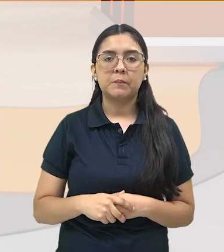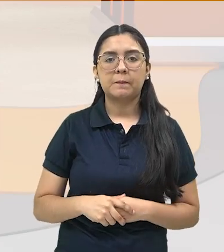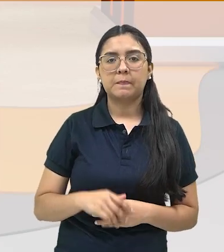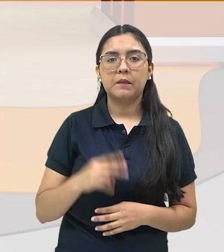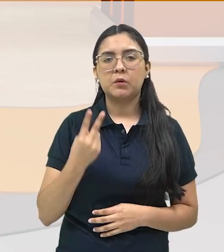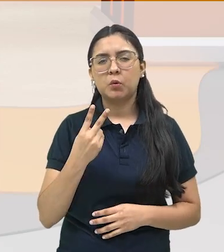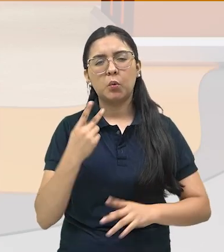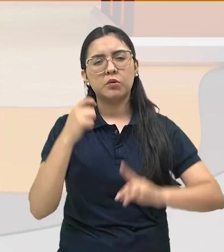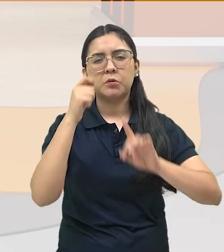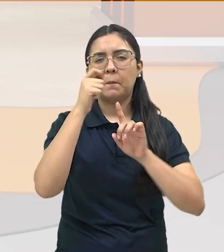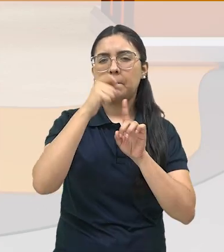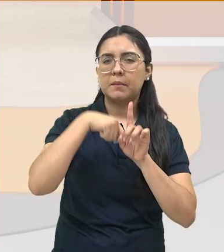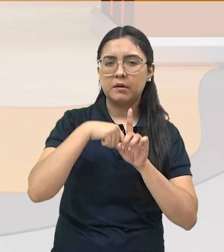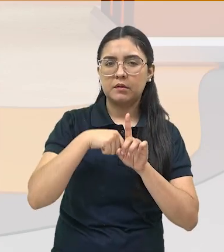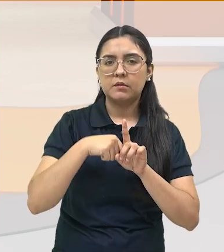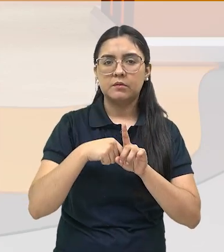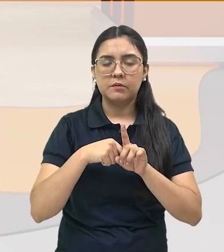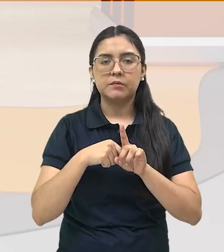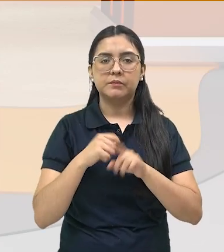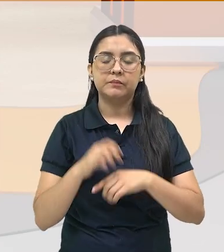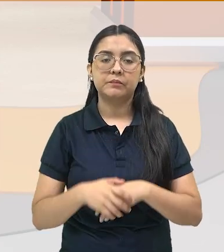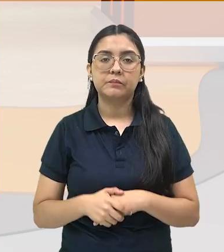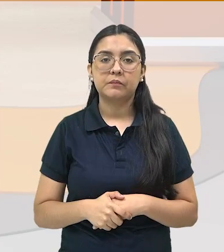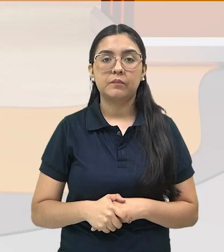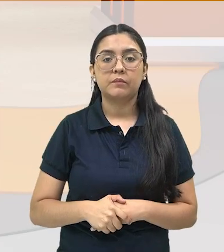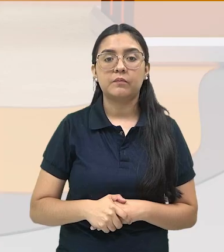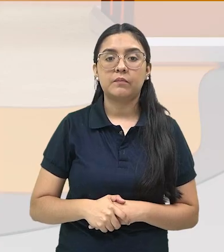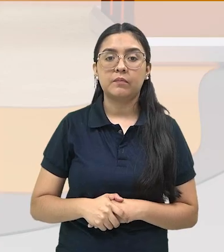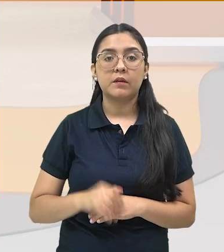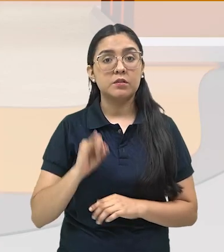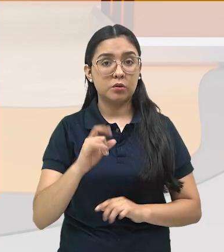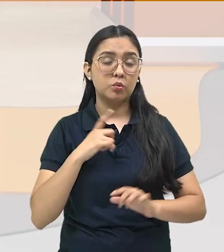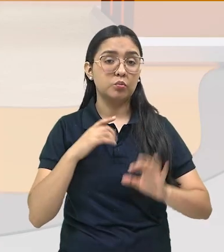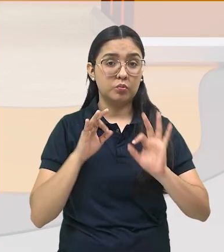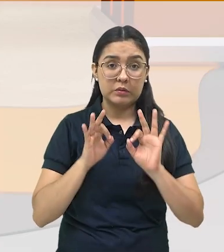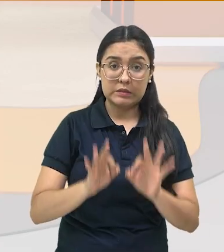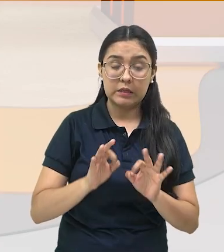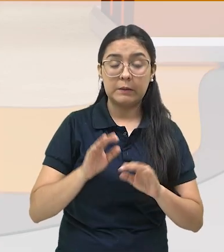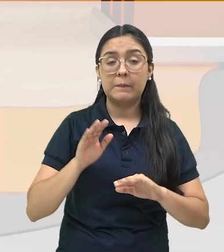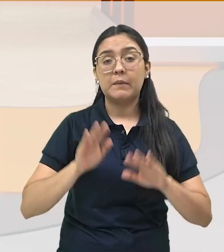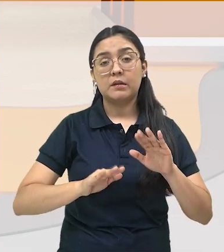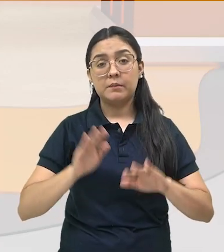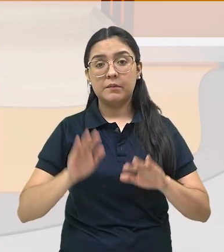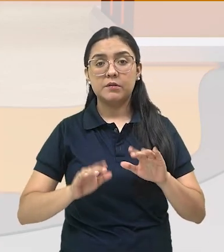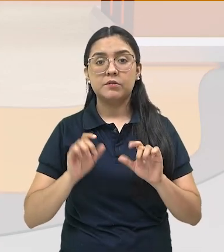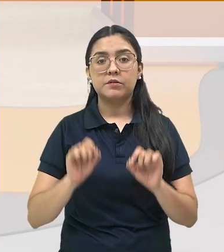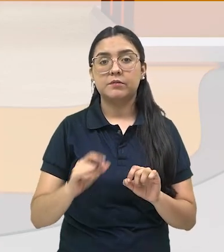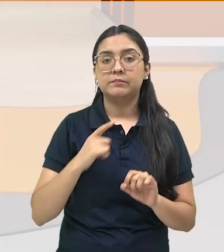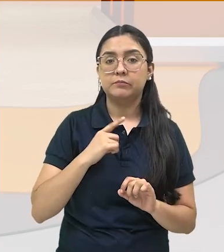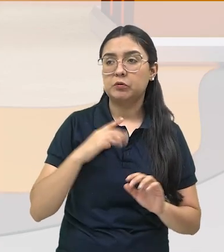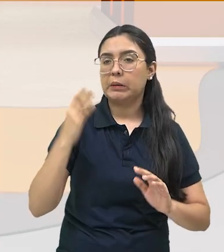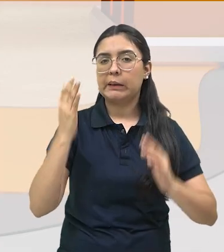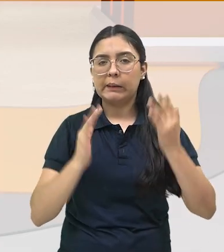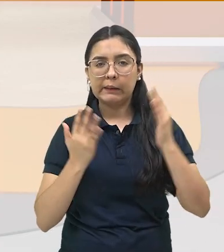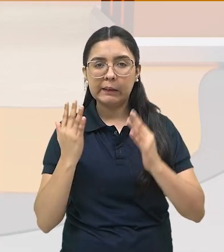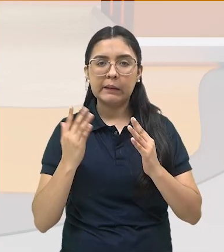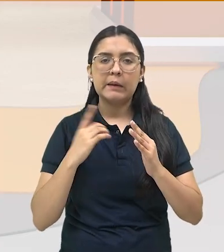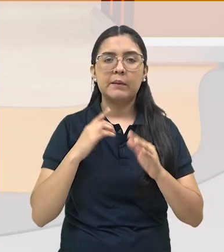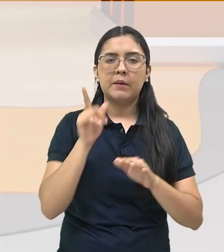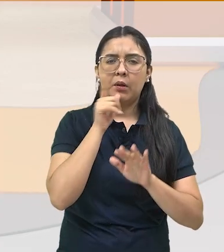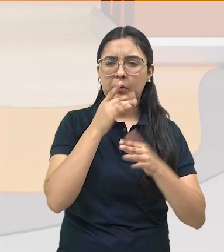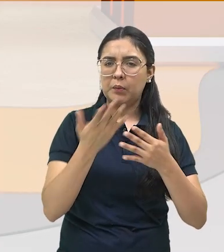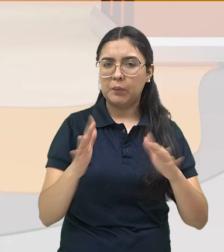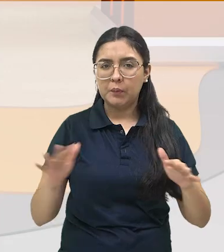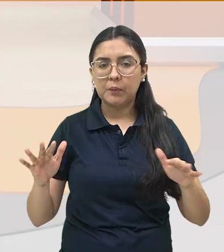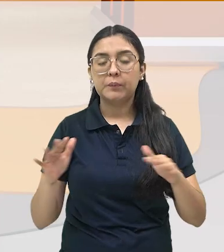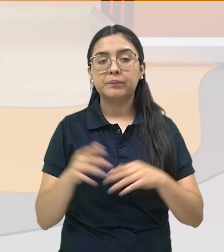próximo de 2 meses, 44 dias, por assim dizer, né? Se tudo desse certo. Mas isso dependia muito das condições naturais, como, por exemplo, das correntes